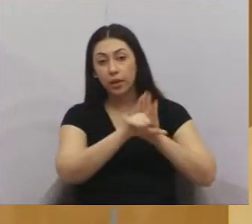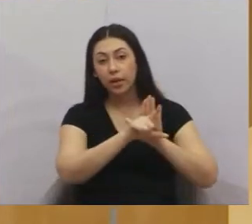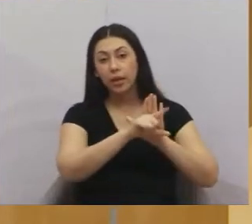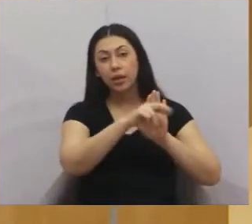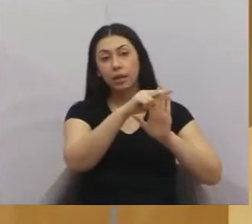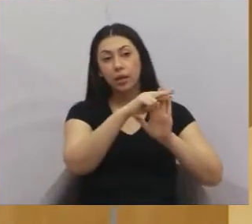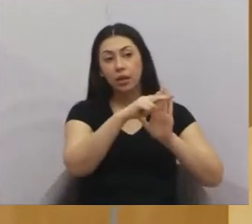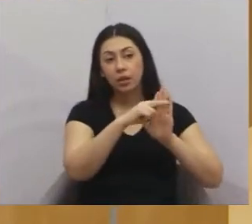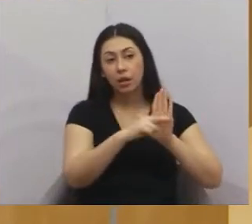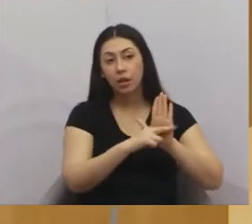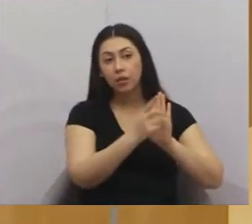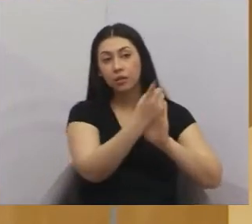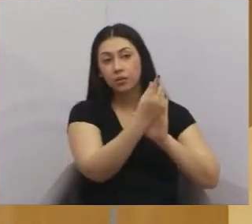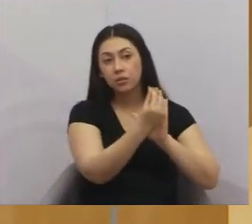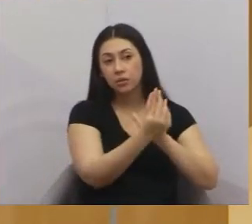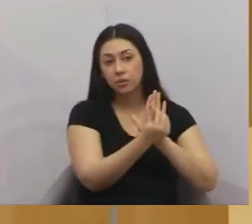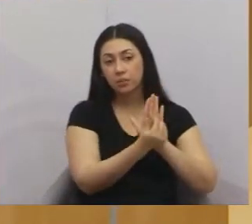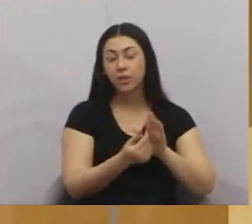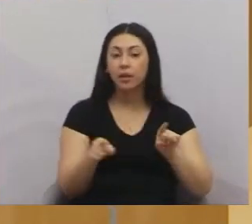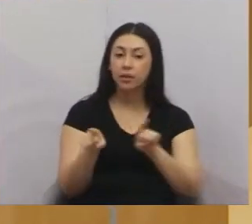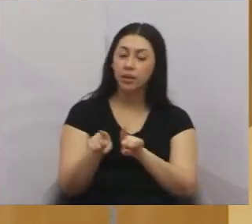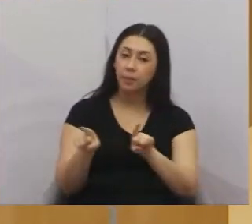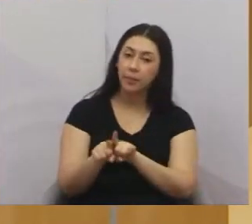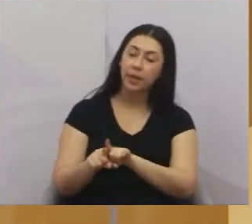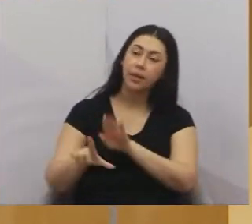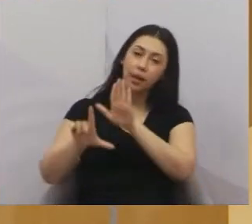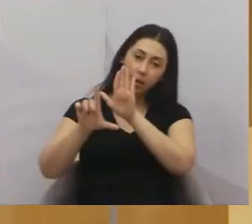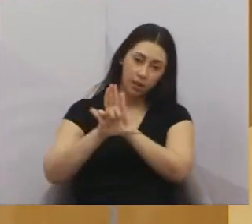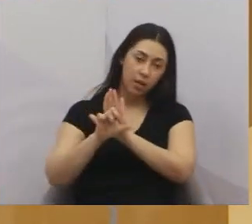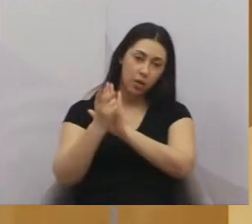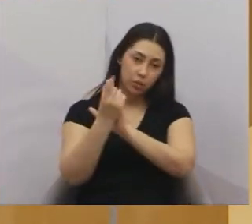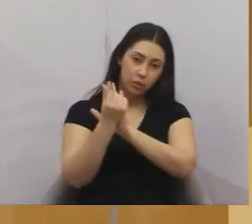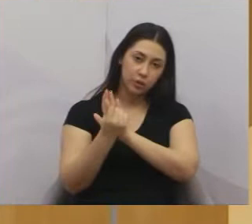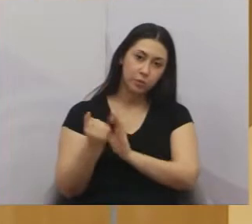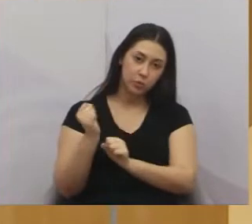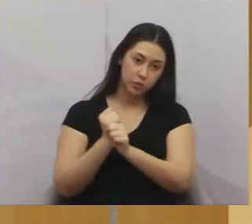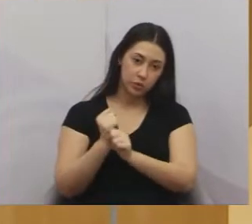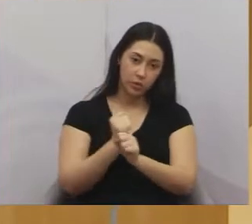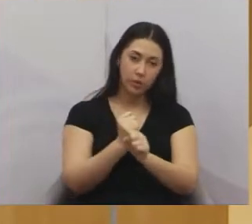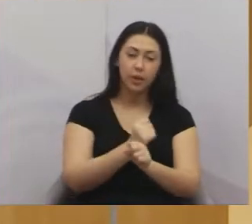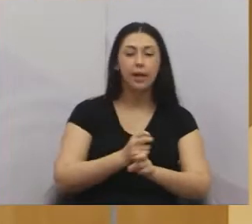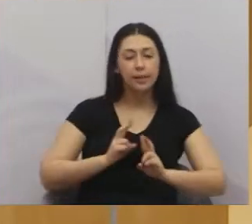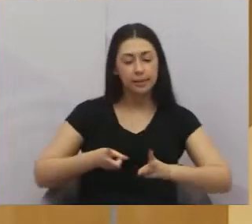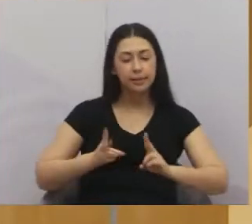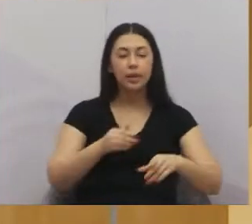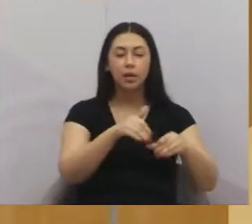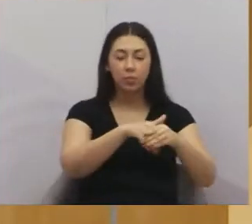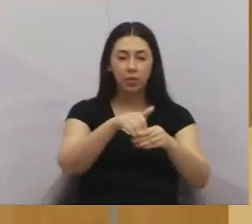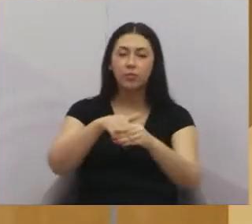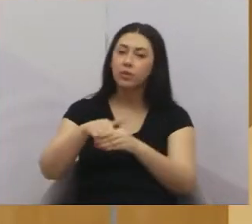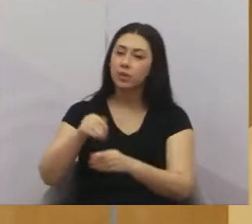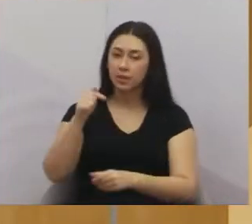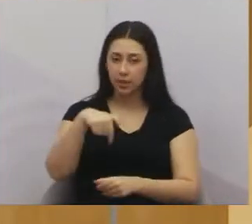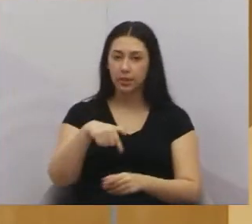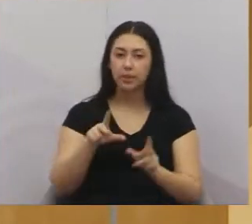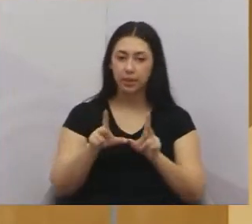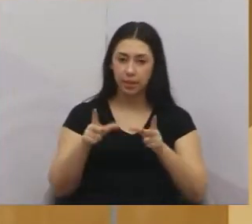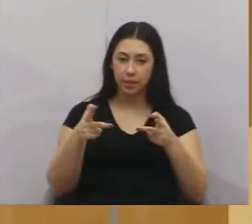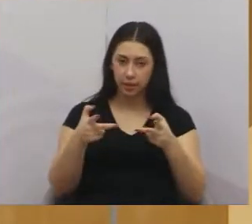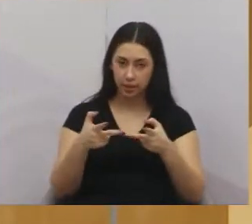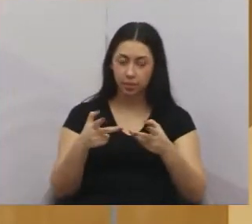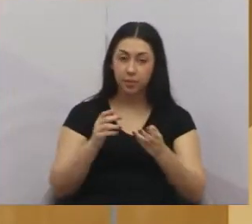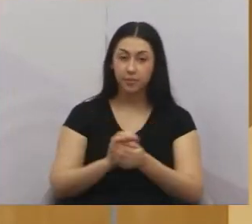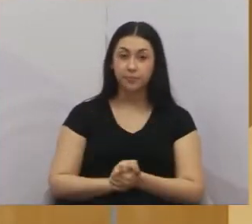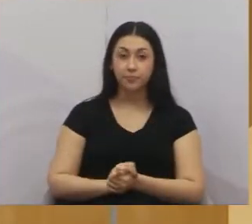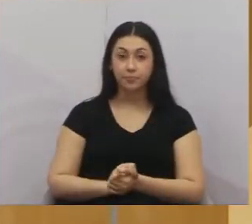Diretrizes, e depois da Lei Orçamentária Anual, que são votadas todos os anos aqui na Câmara Municipal.